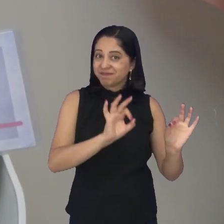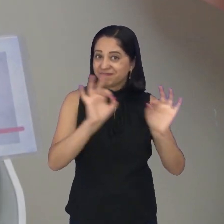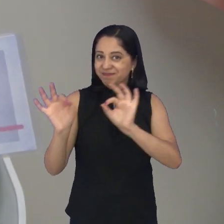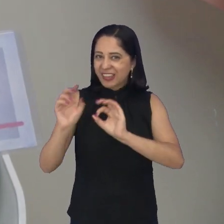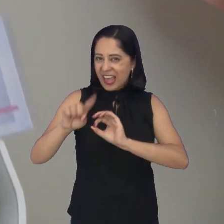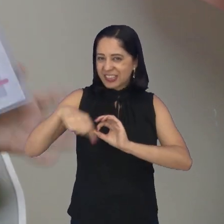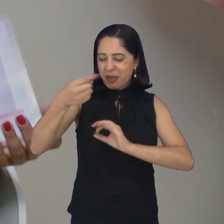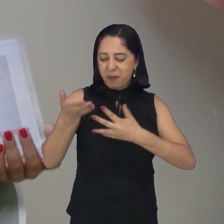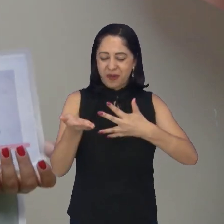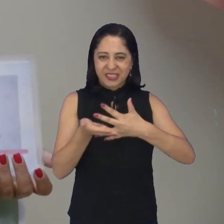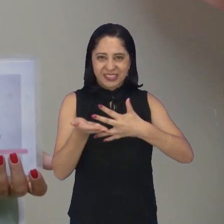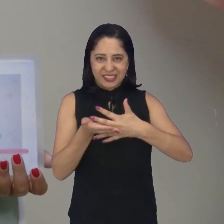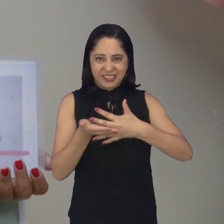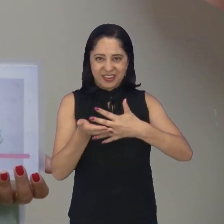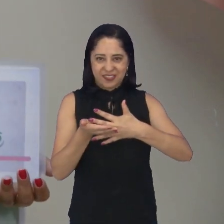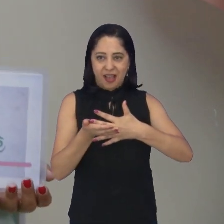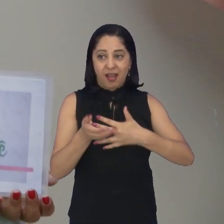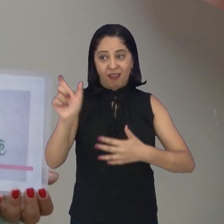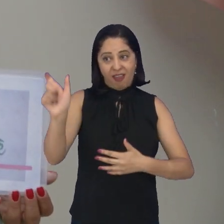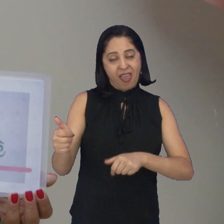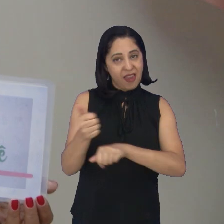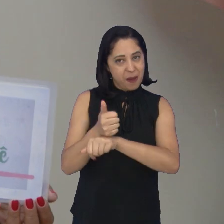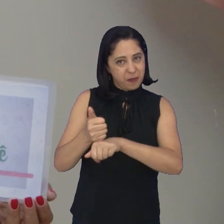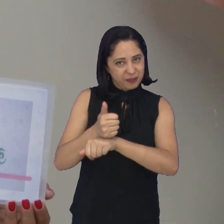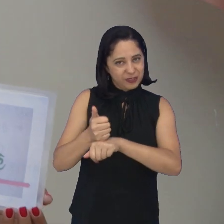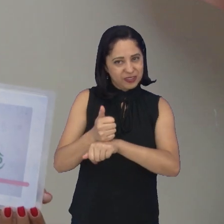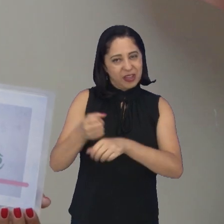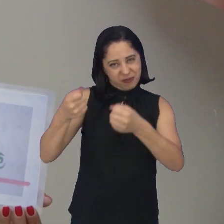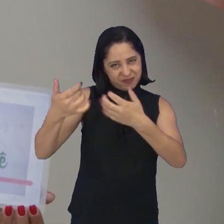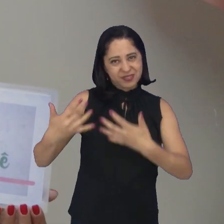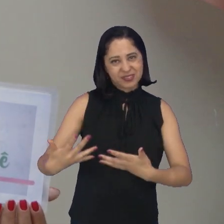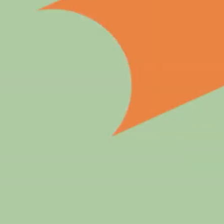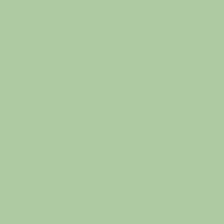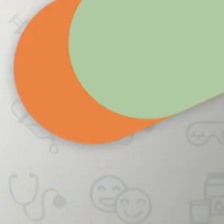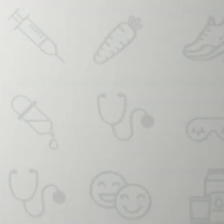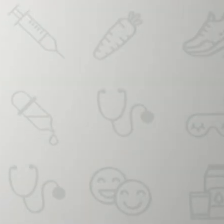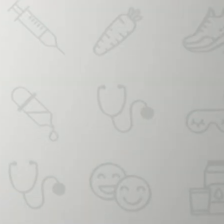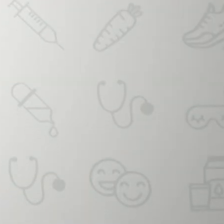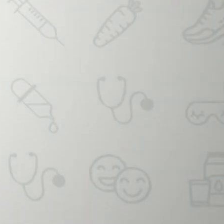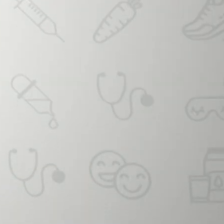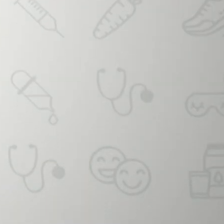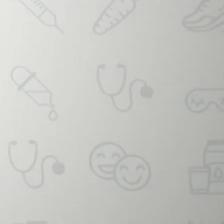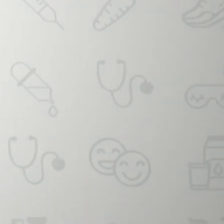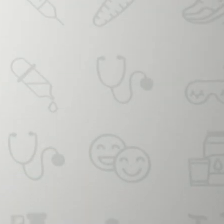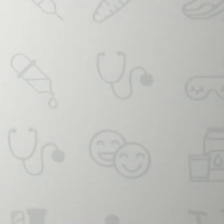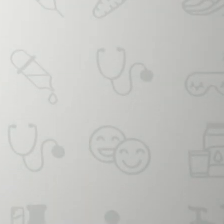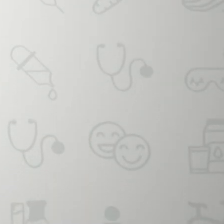informação daqui a pouquinho com a psicopedagoga Mariana. A gente volta já já.